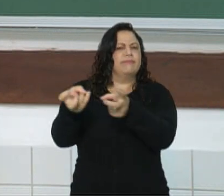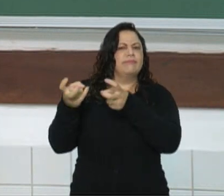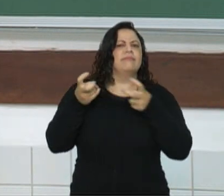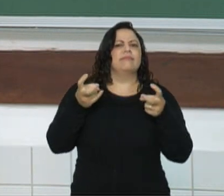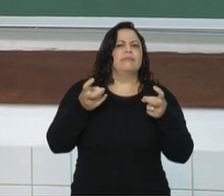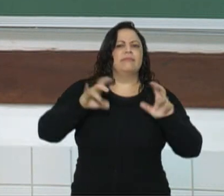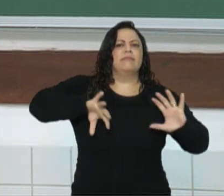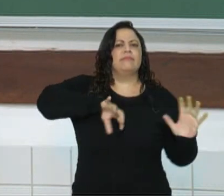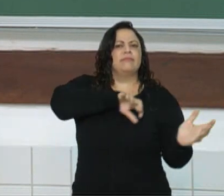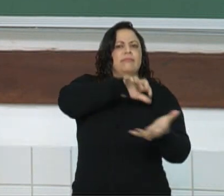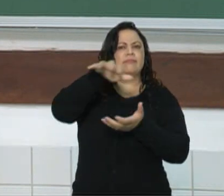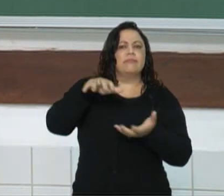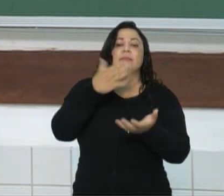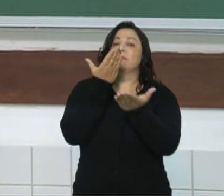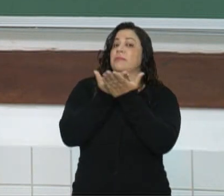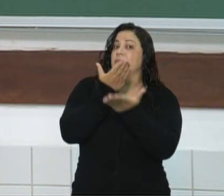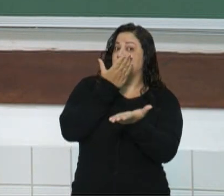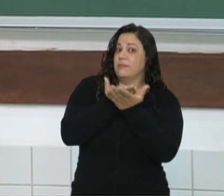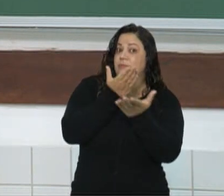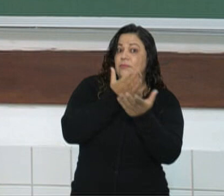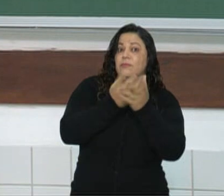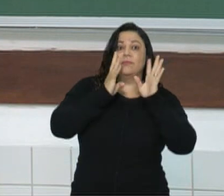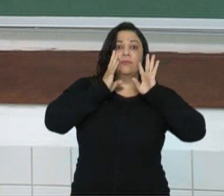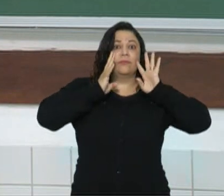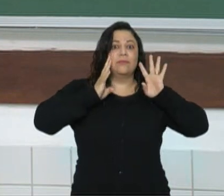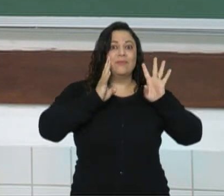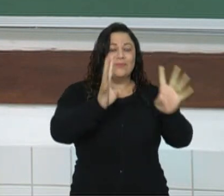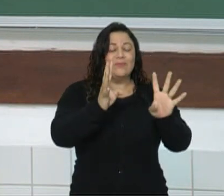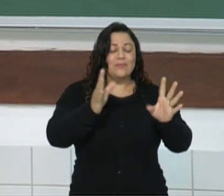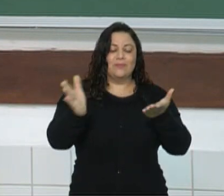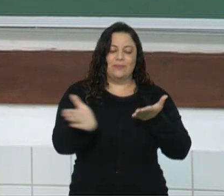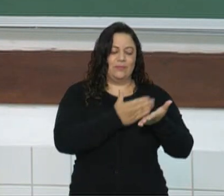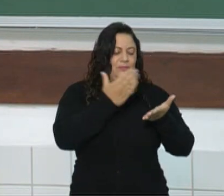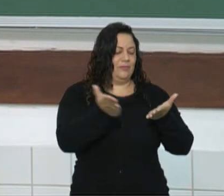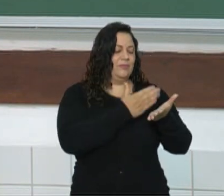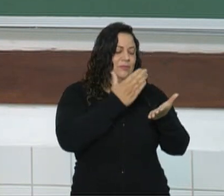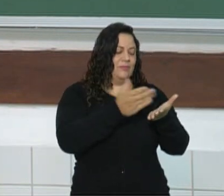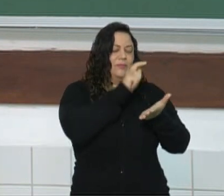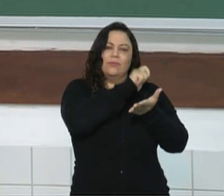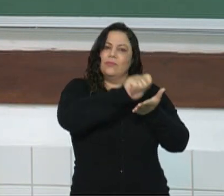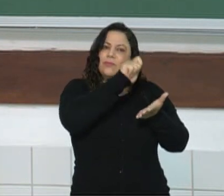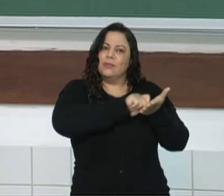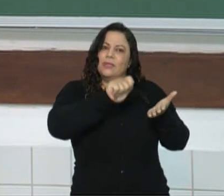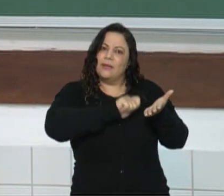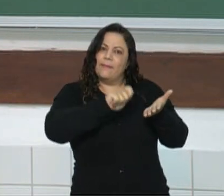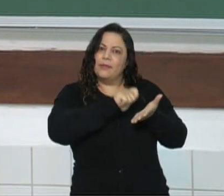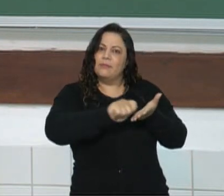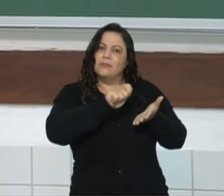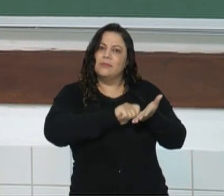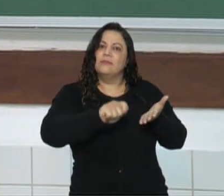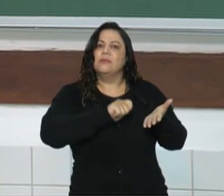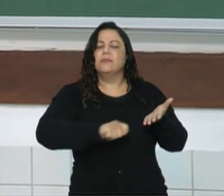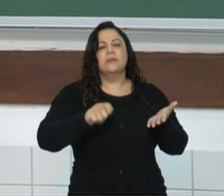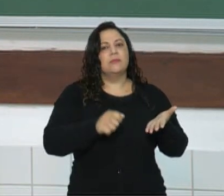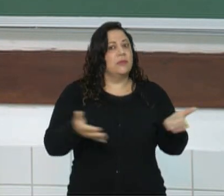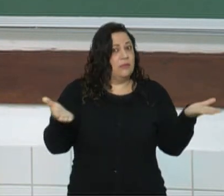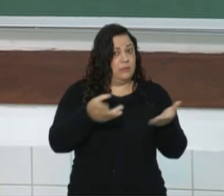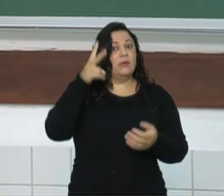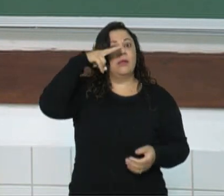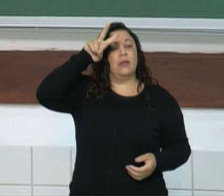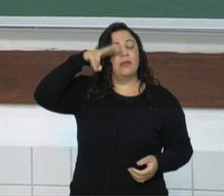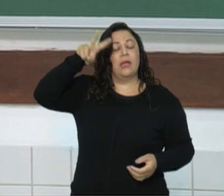Então, estudante, fique atento, pegue seu caderno, faça suas anotações e lembre-se, a partir de agora, nós